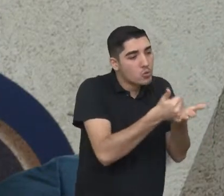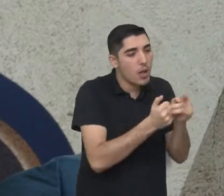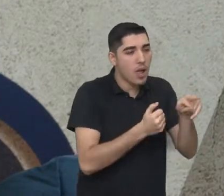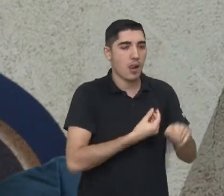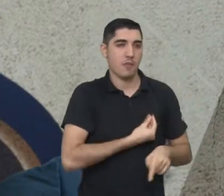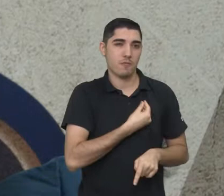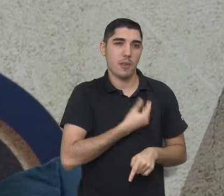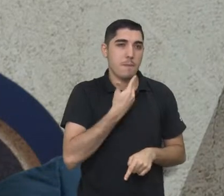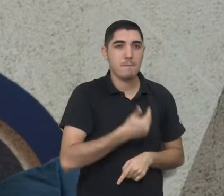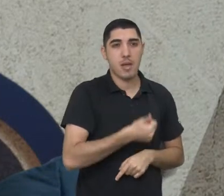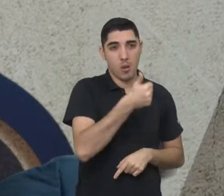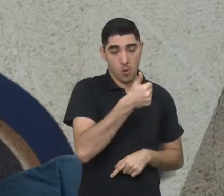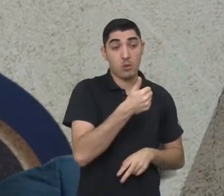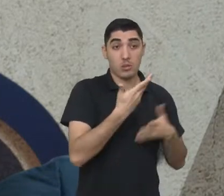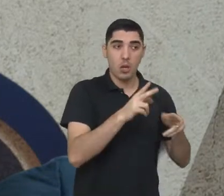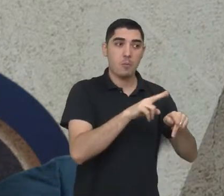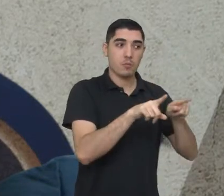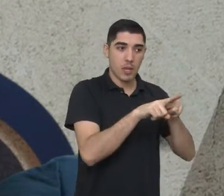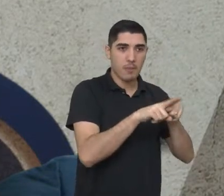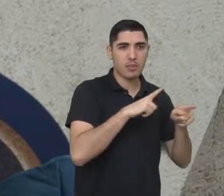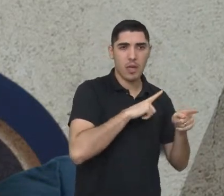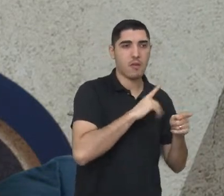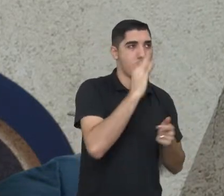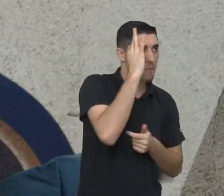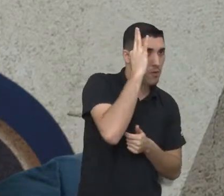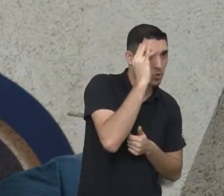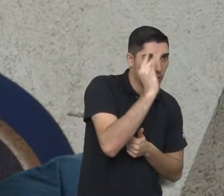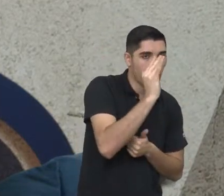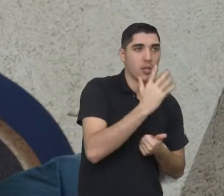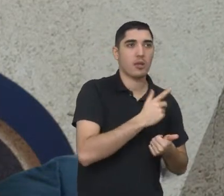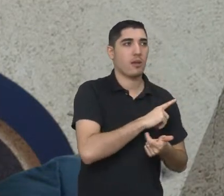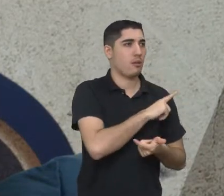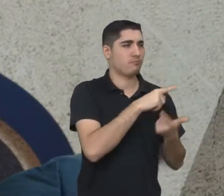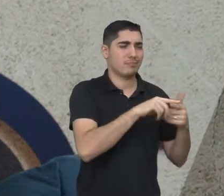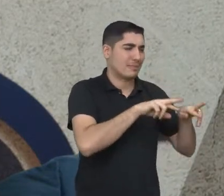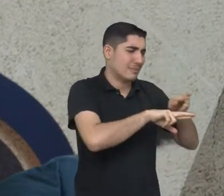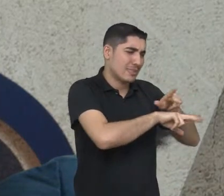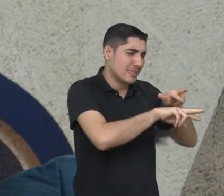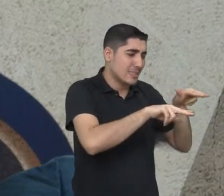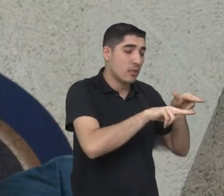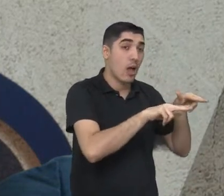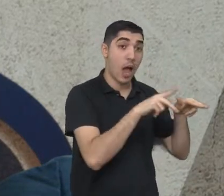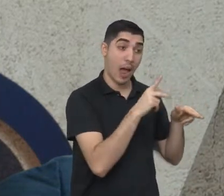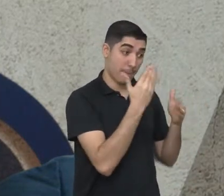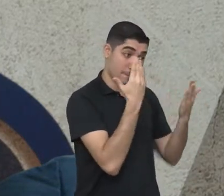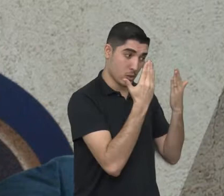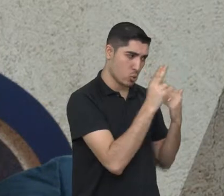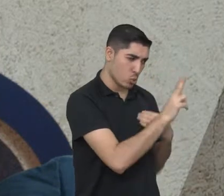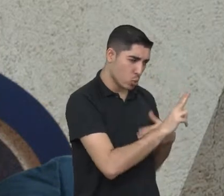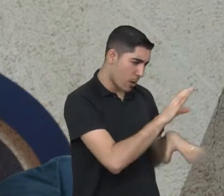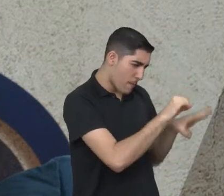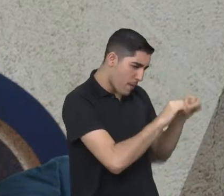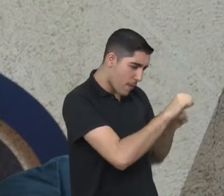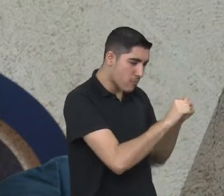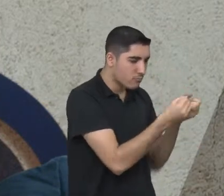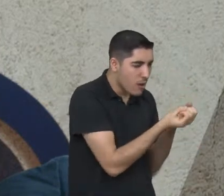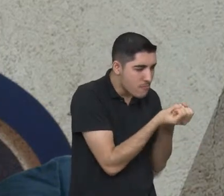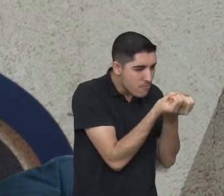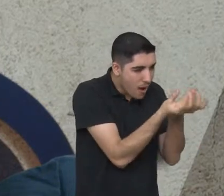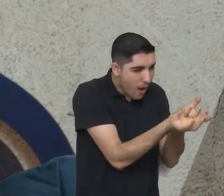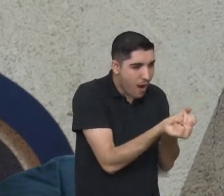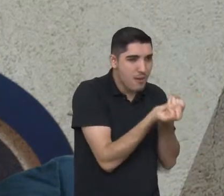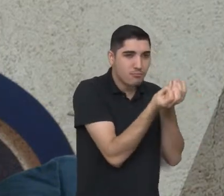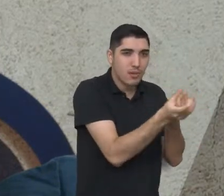E a psicologia usa da filosofia, usa de outros recursos para ajudar essa pessoa a influenciar, a